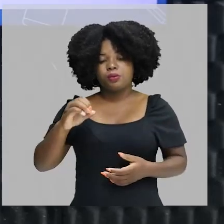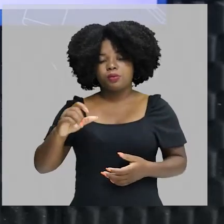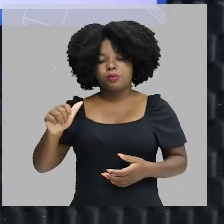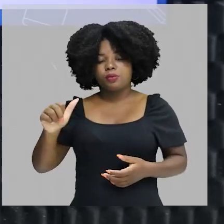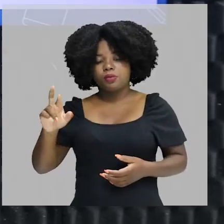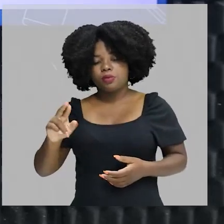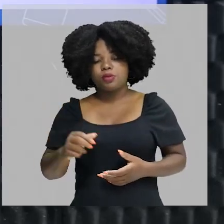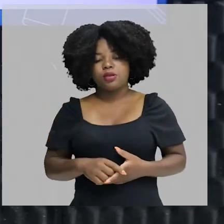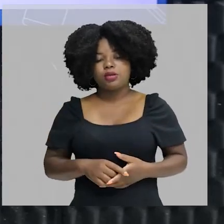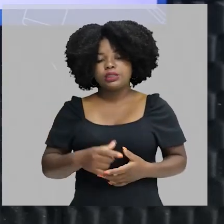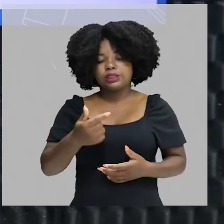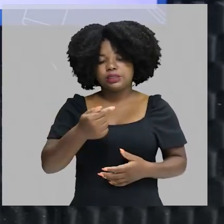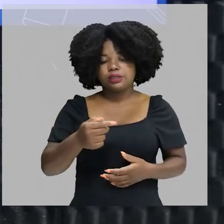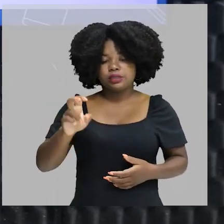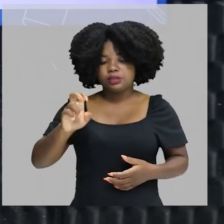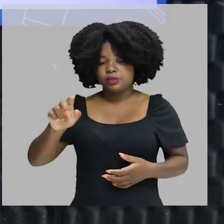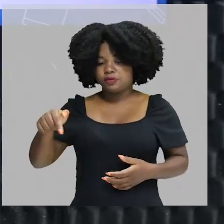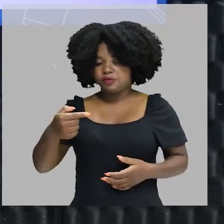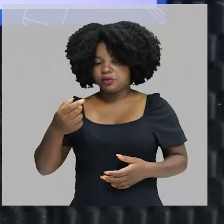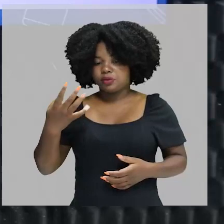zinco 65,4.